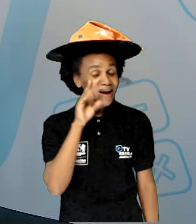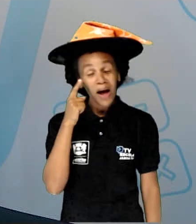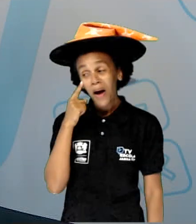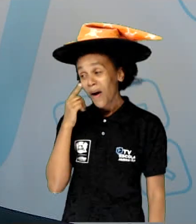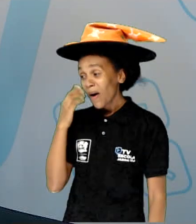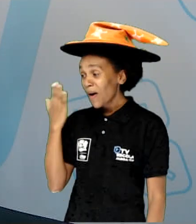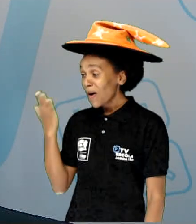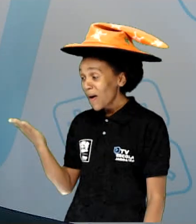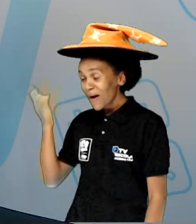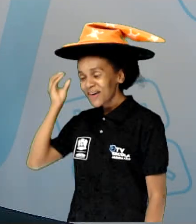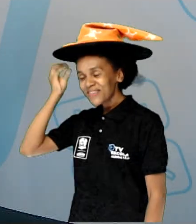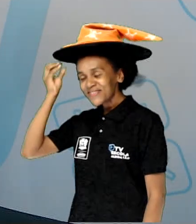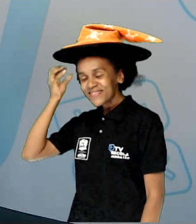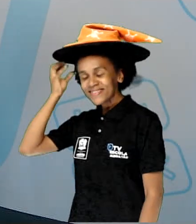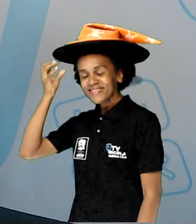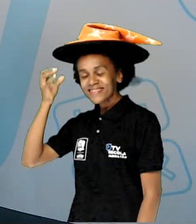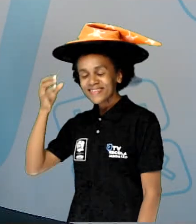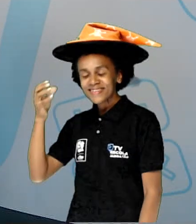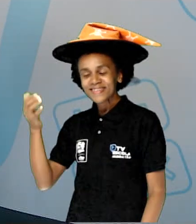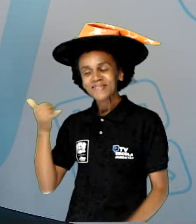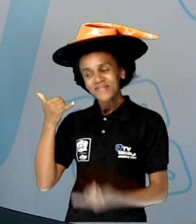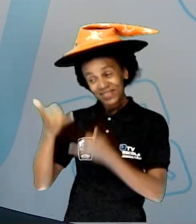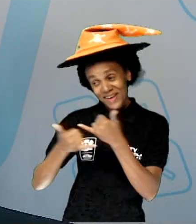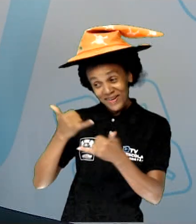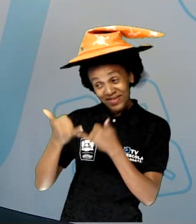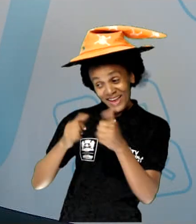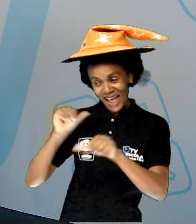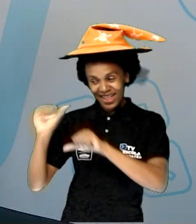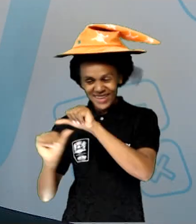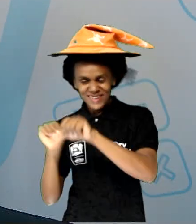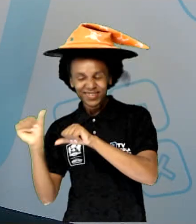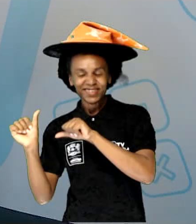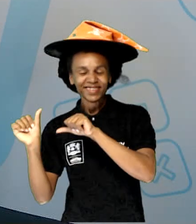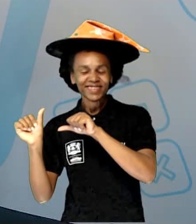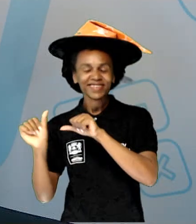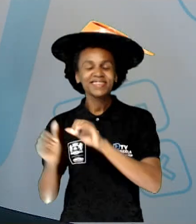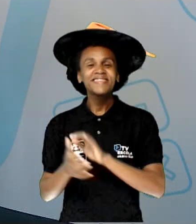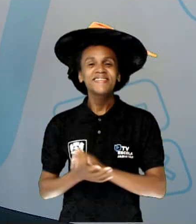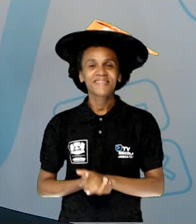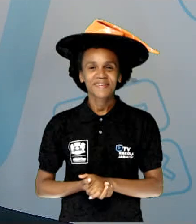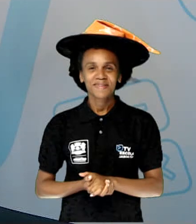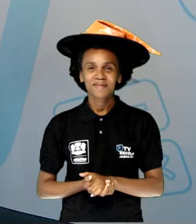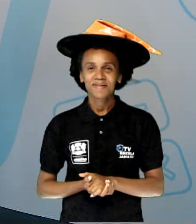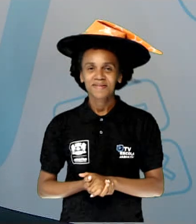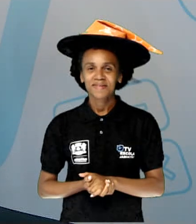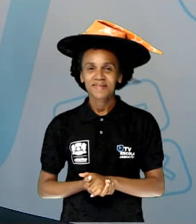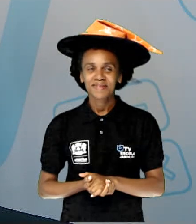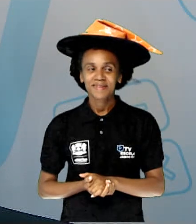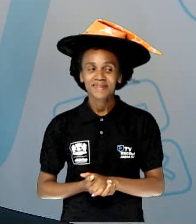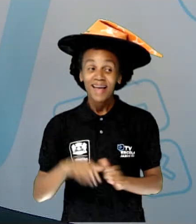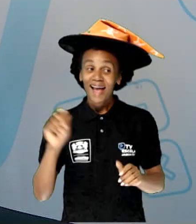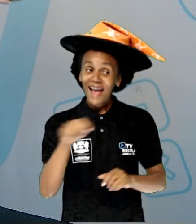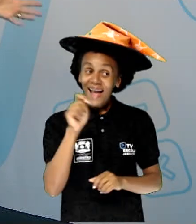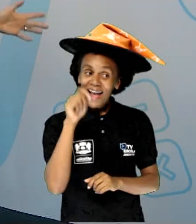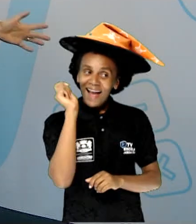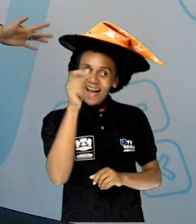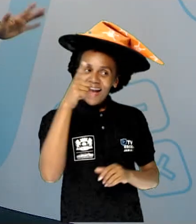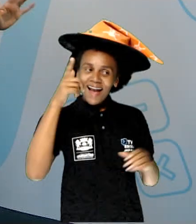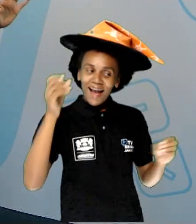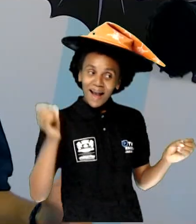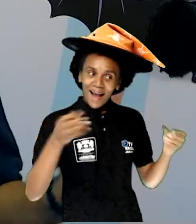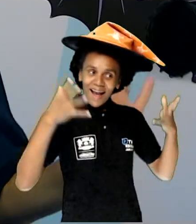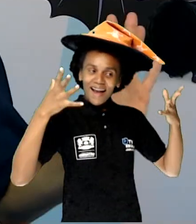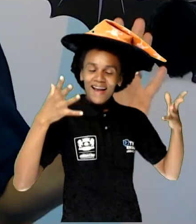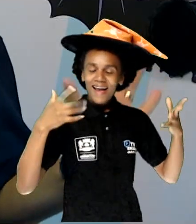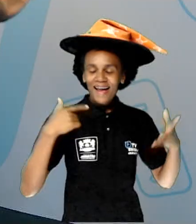tampinha e vamos brincar de transformação logo porque afinal de mágica Afinal Agora